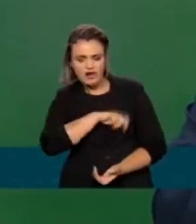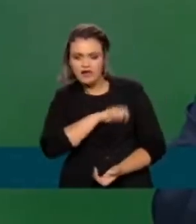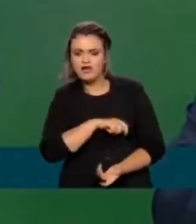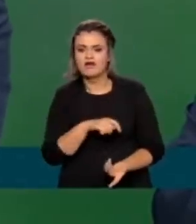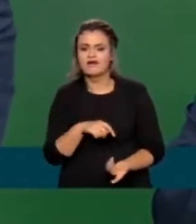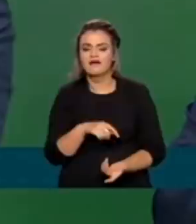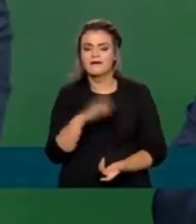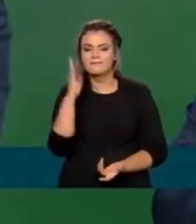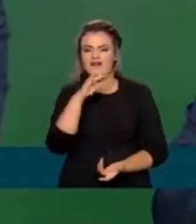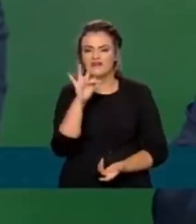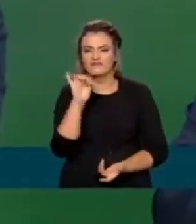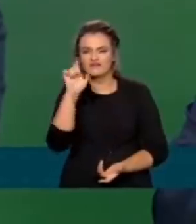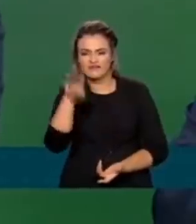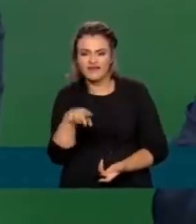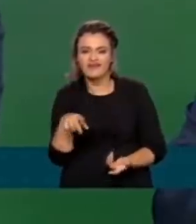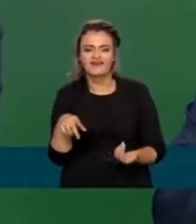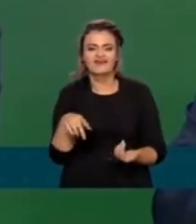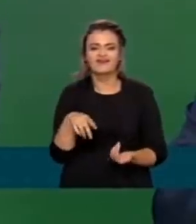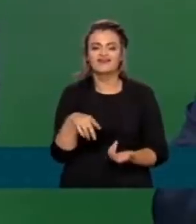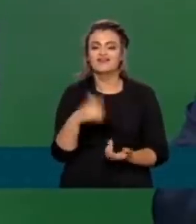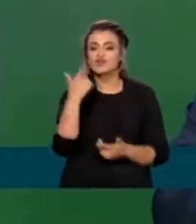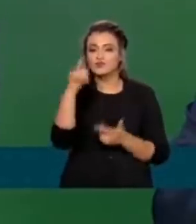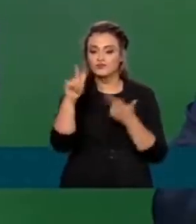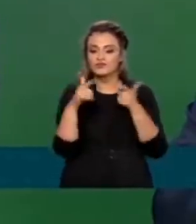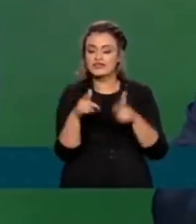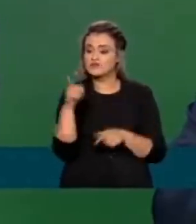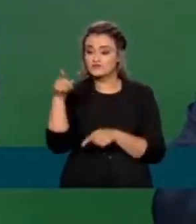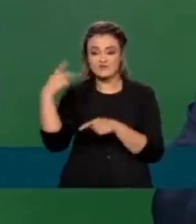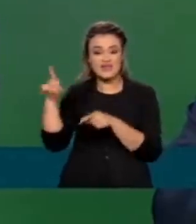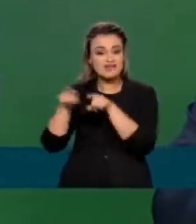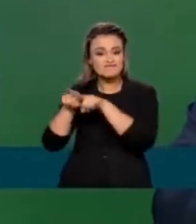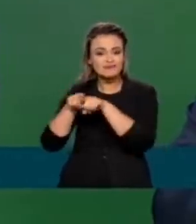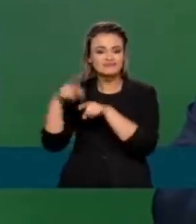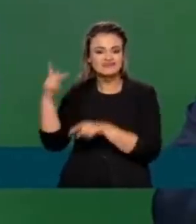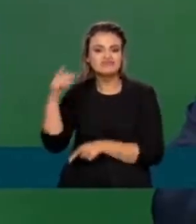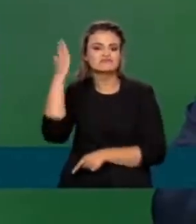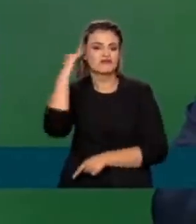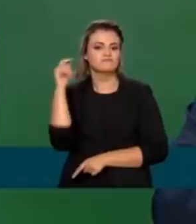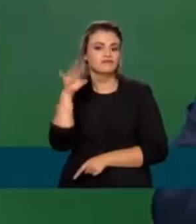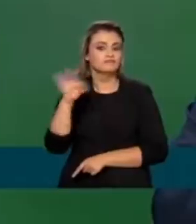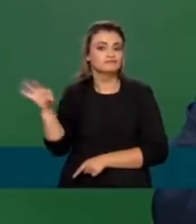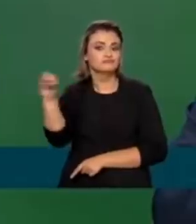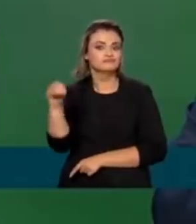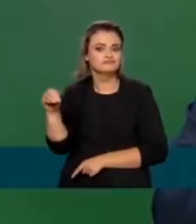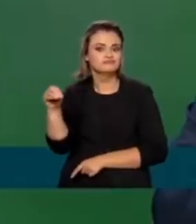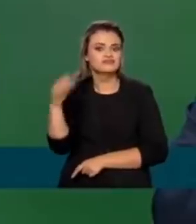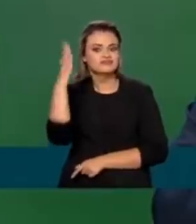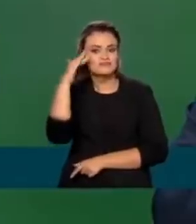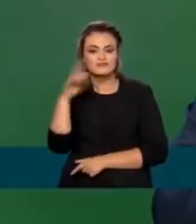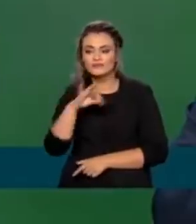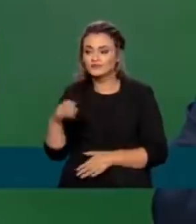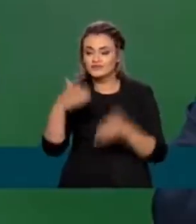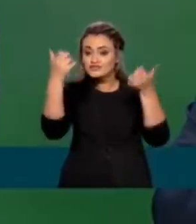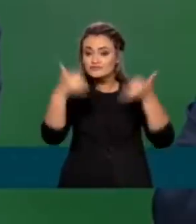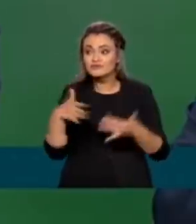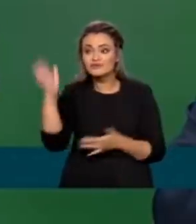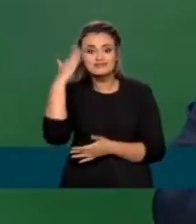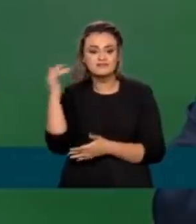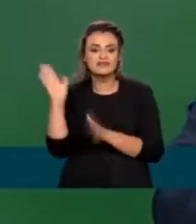e também o fato de que o seu irmão tinha pleno conhecimento de tudo o que nós apresentamos